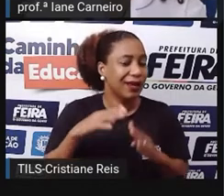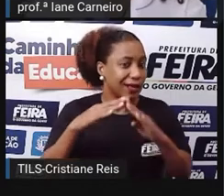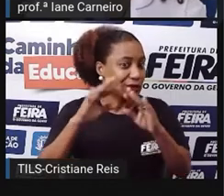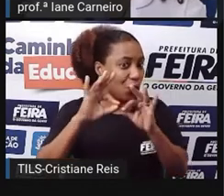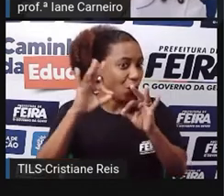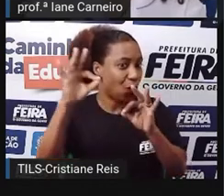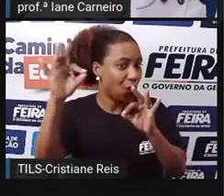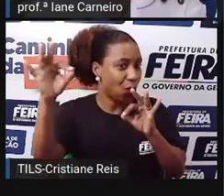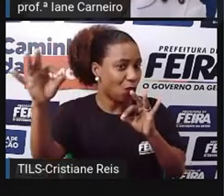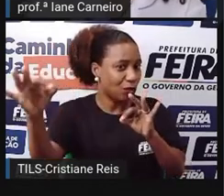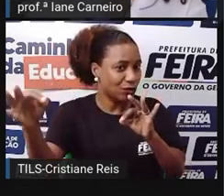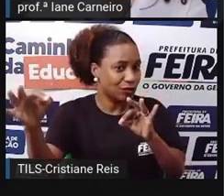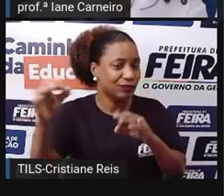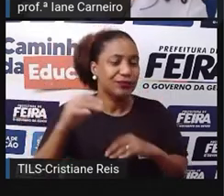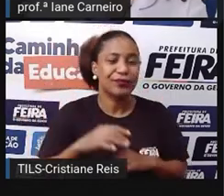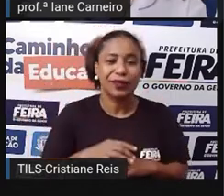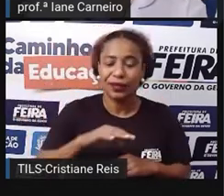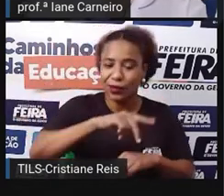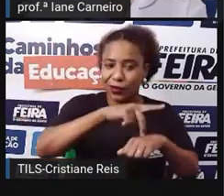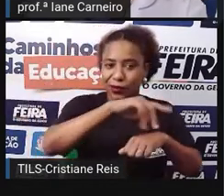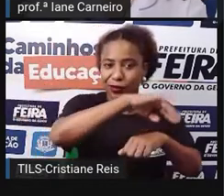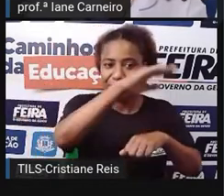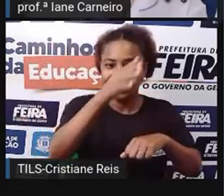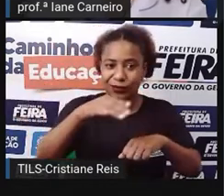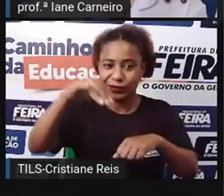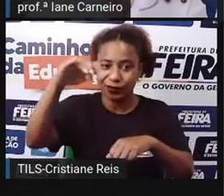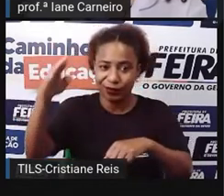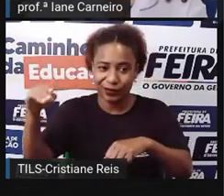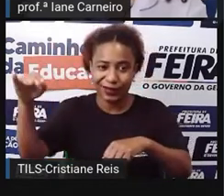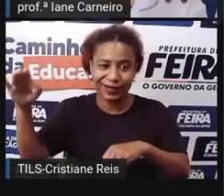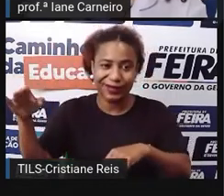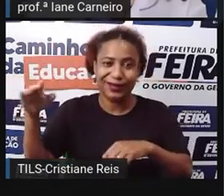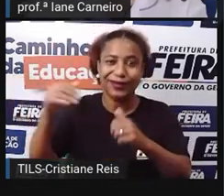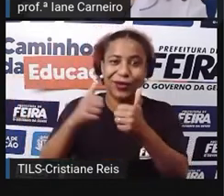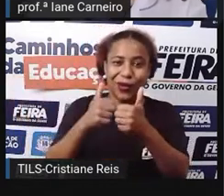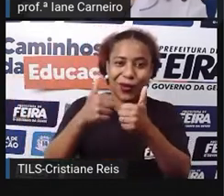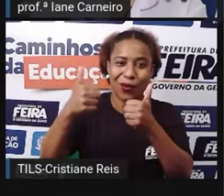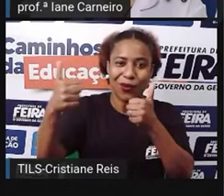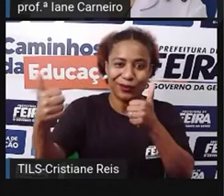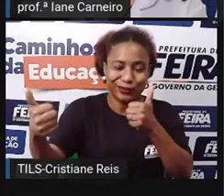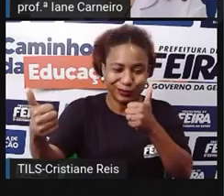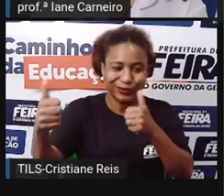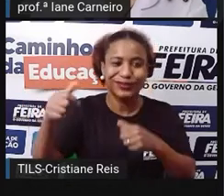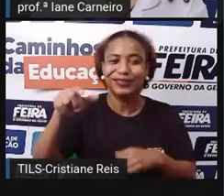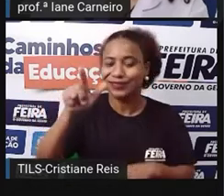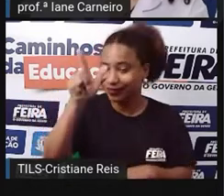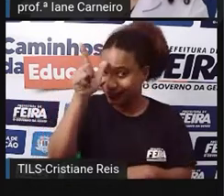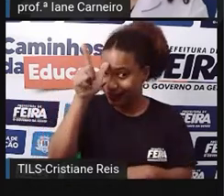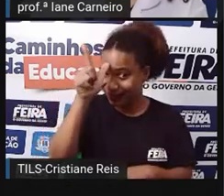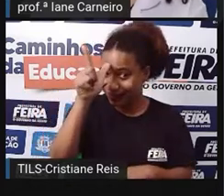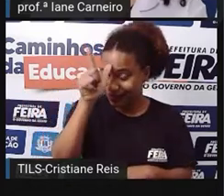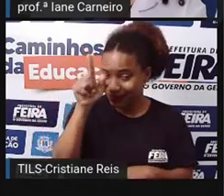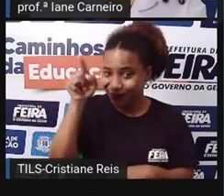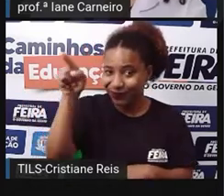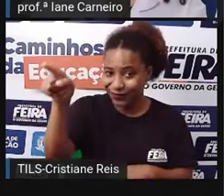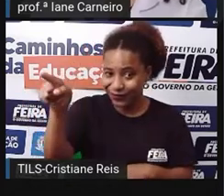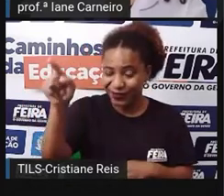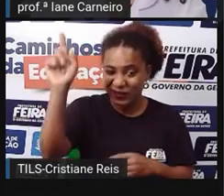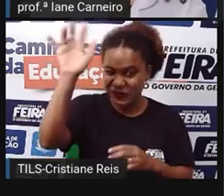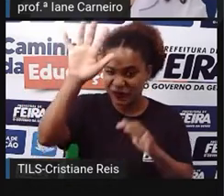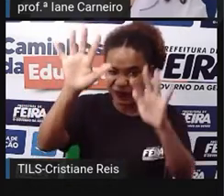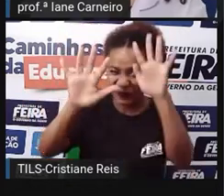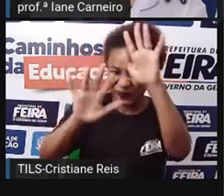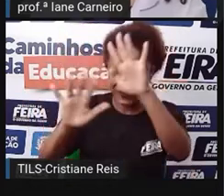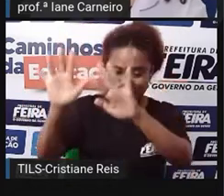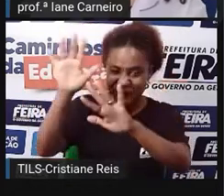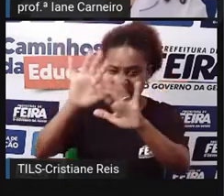Do outro lado da montanha, num buraco da Alemanha, cheio de teia de aranha, numa terra tão estranha